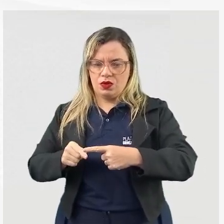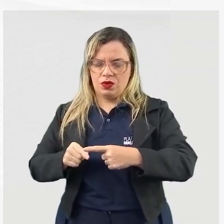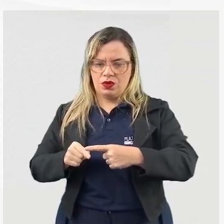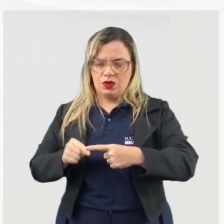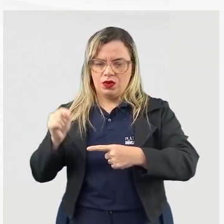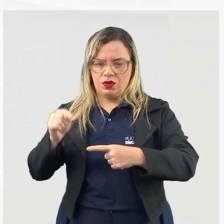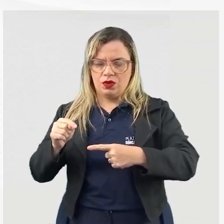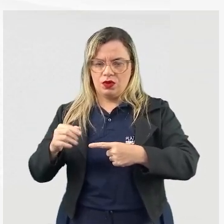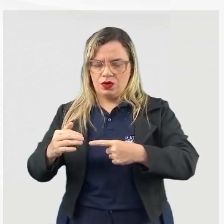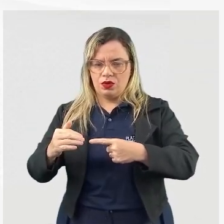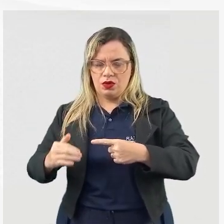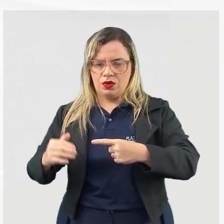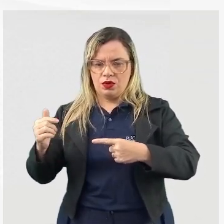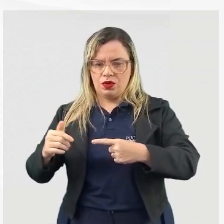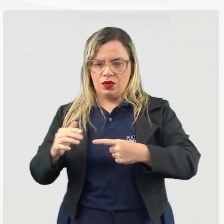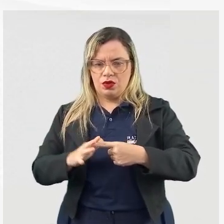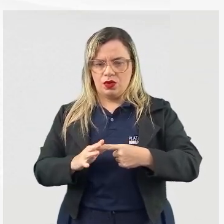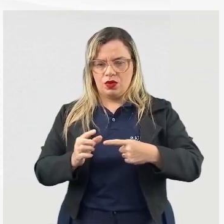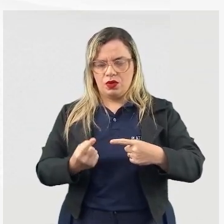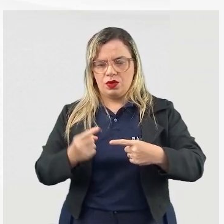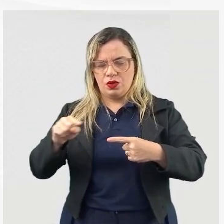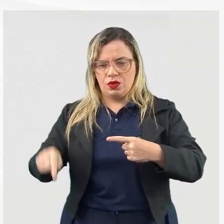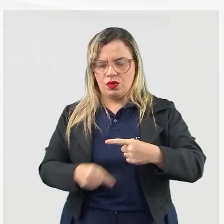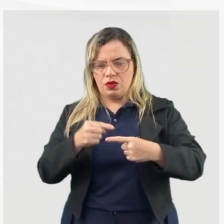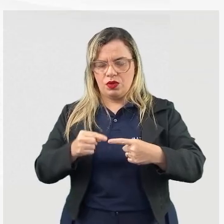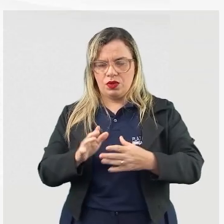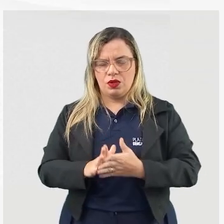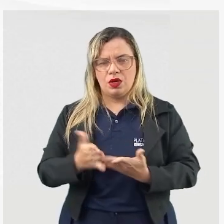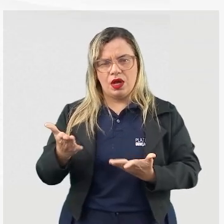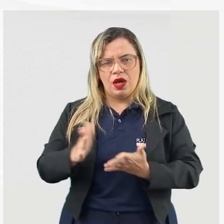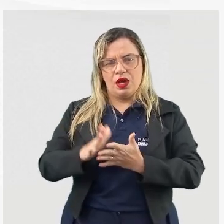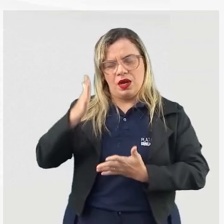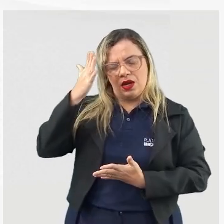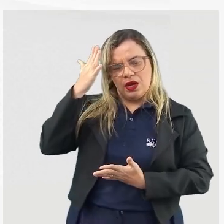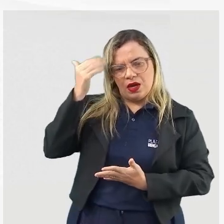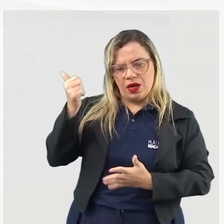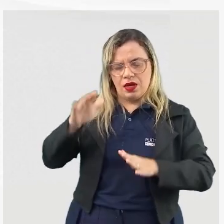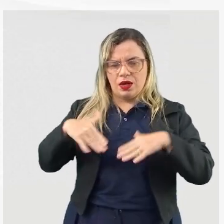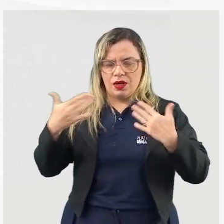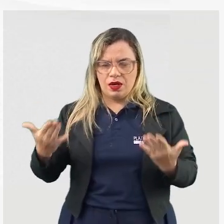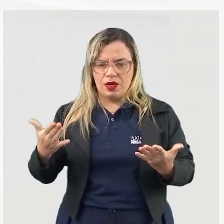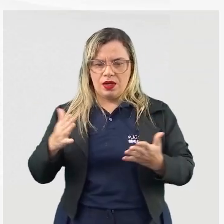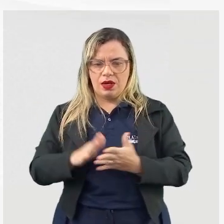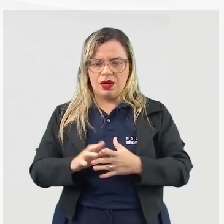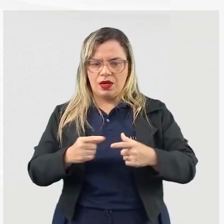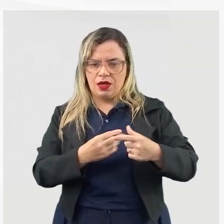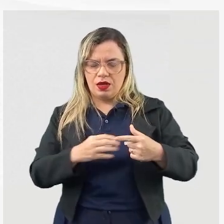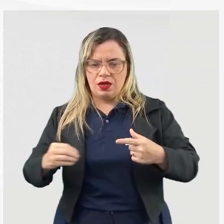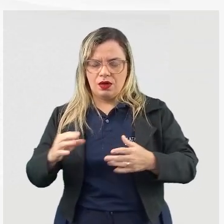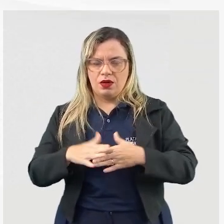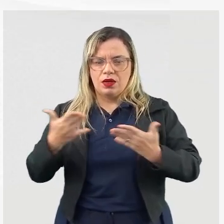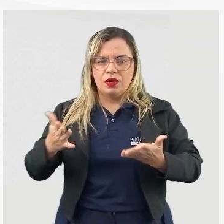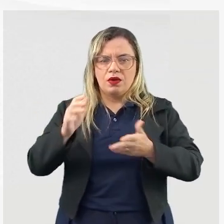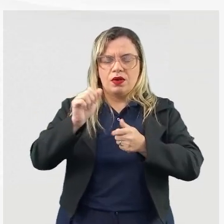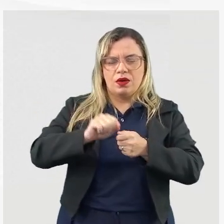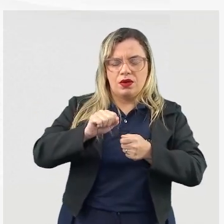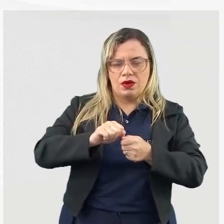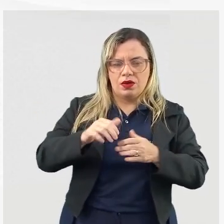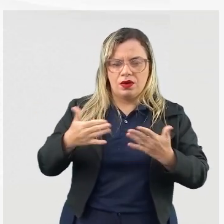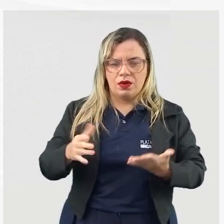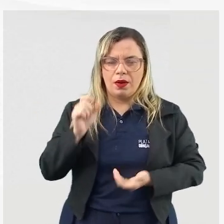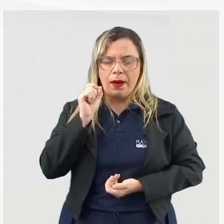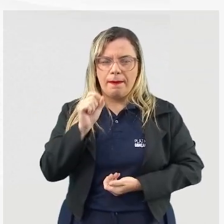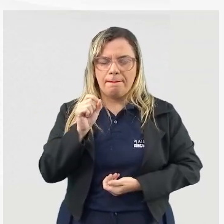Só que embaixo ficou sobre 1.000. E a gente sabe que a porcentagem, turma, ele é sobre 100. Então, o que eu vou fazer?